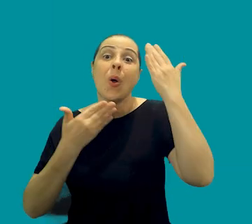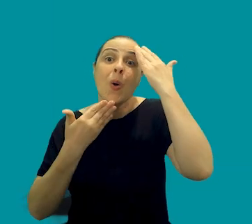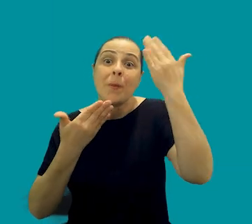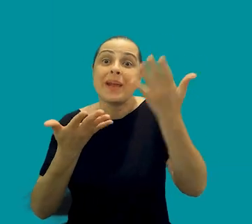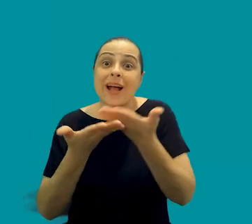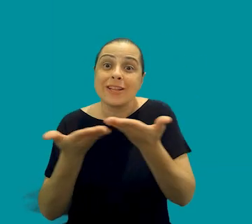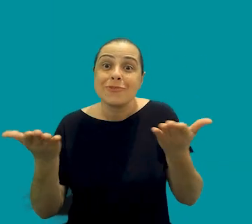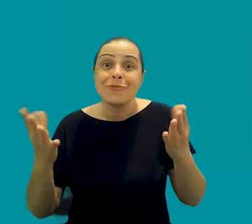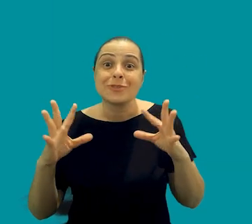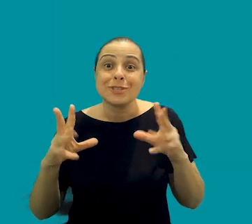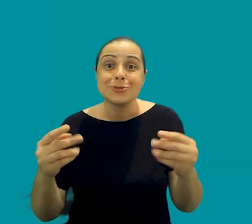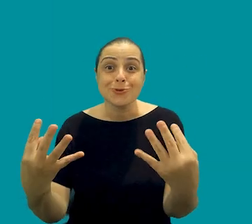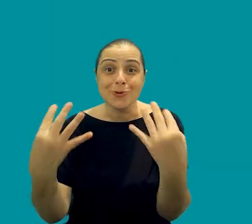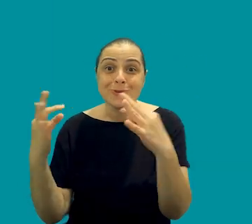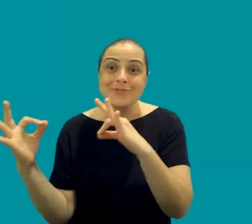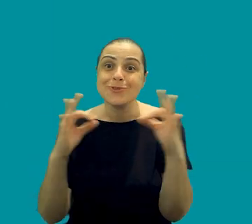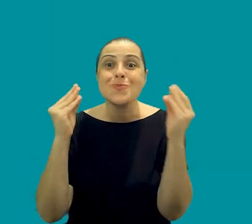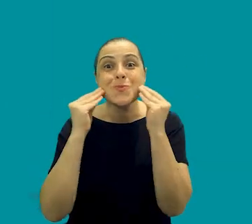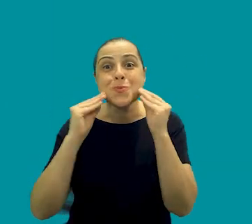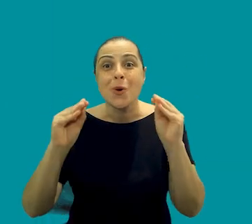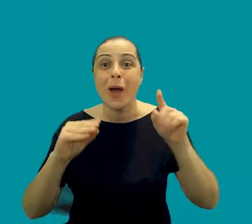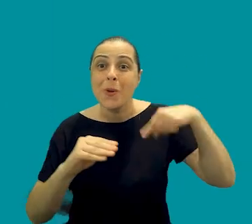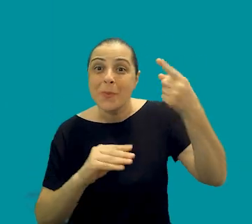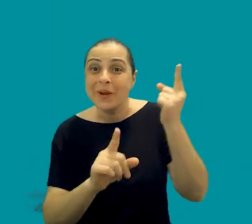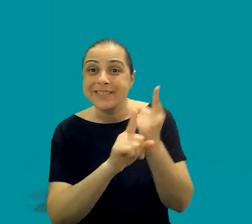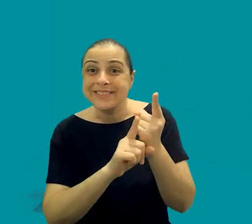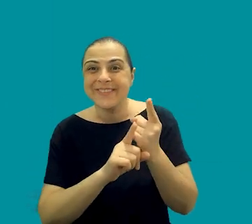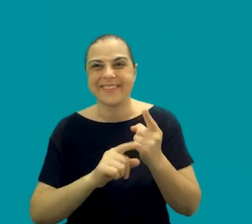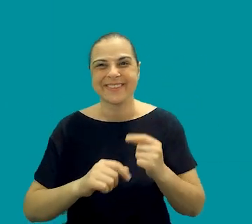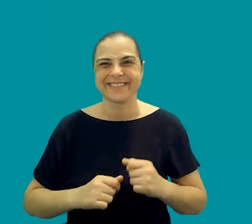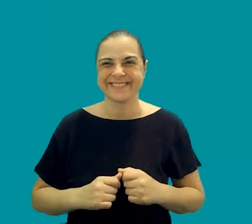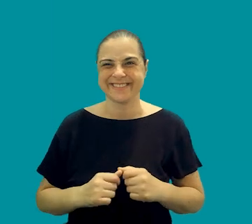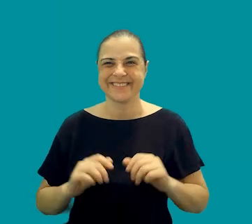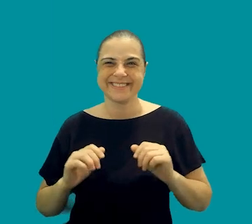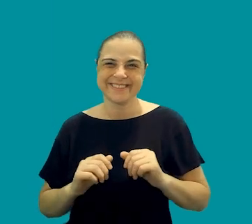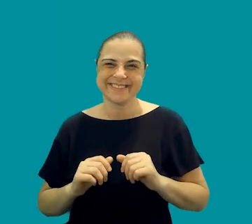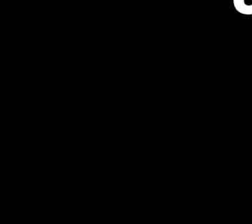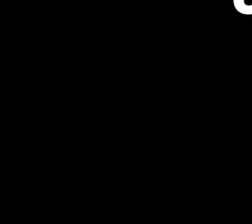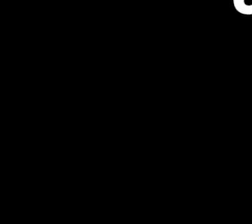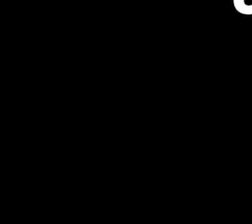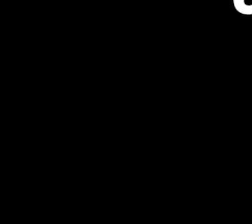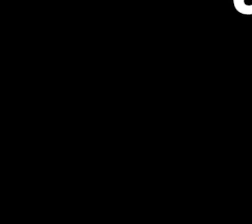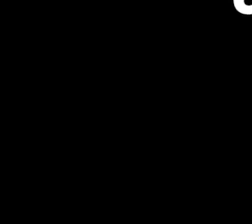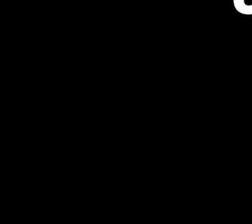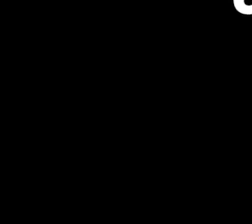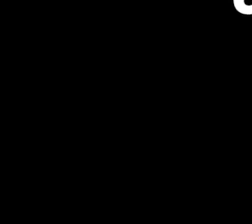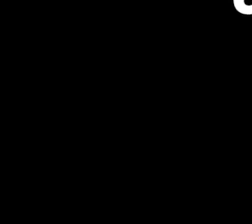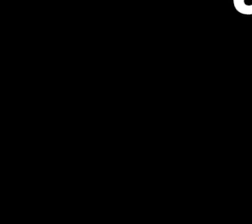obrigada a todo mundo também que está assistindo. Um beijo, até o próximo capítulo, gente.